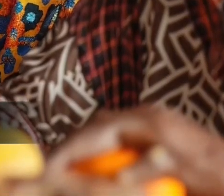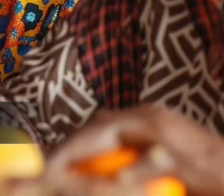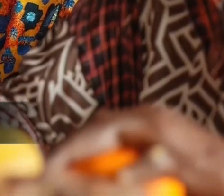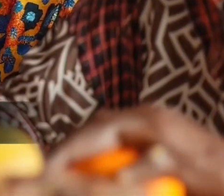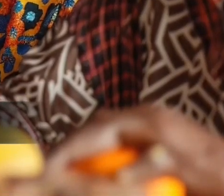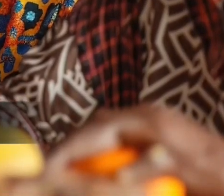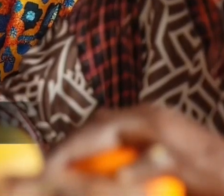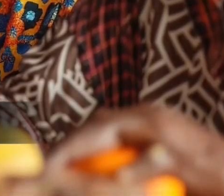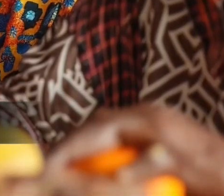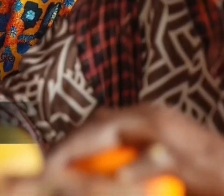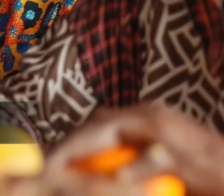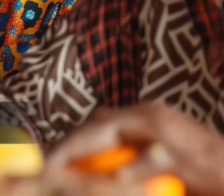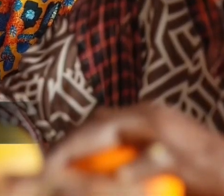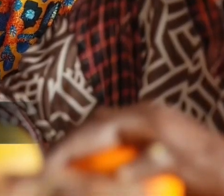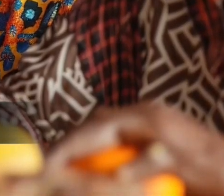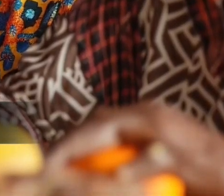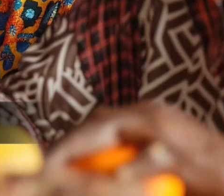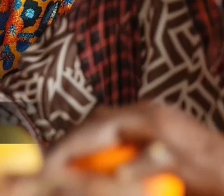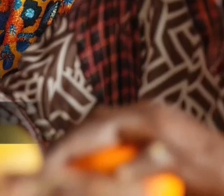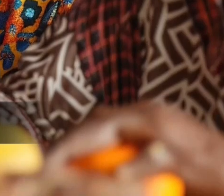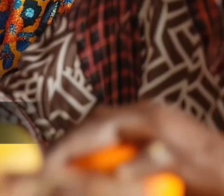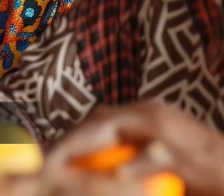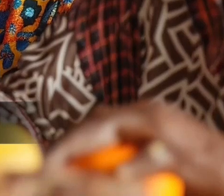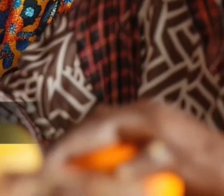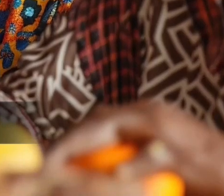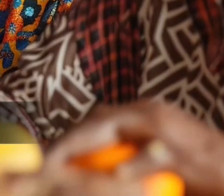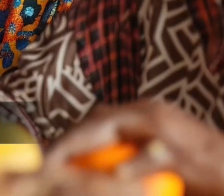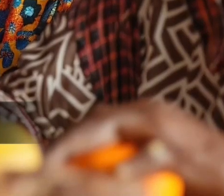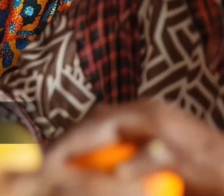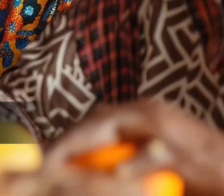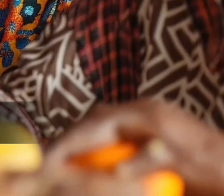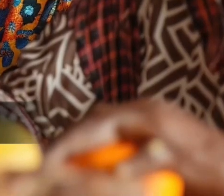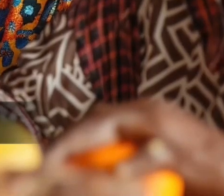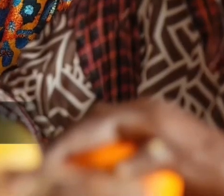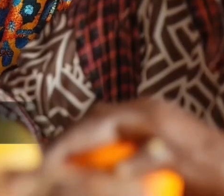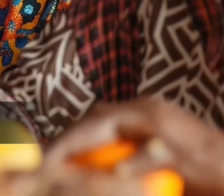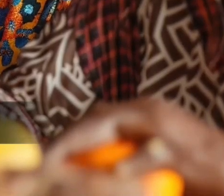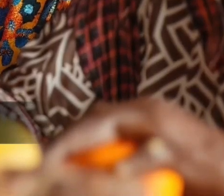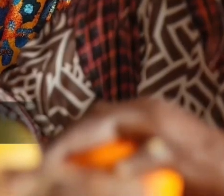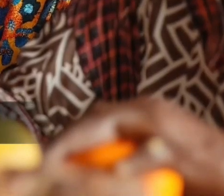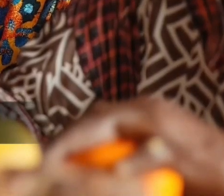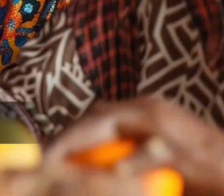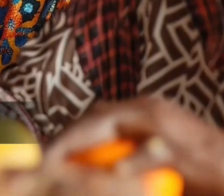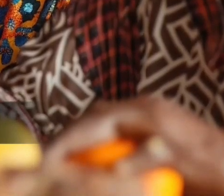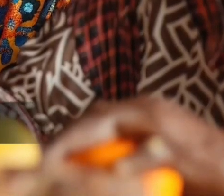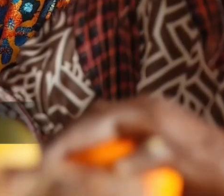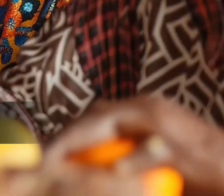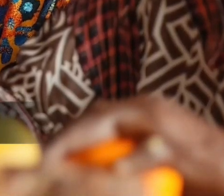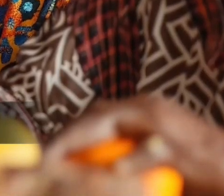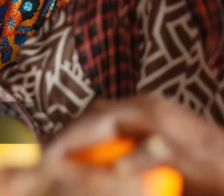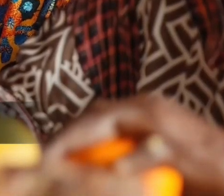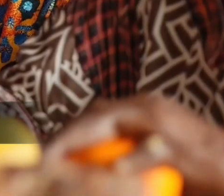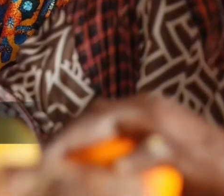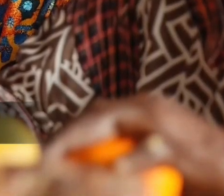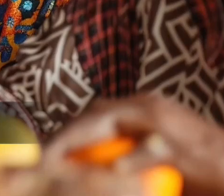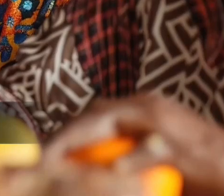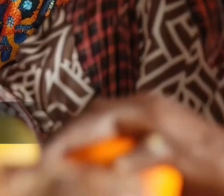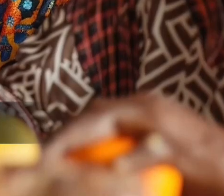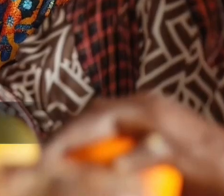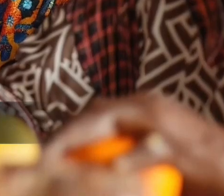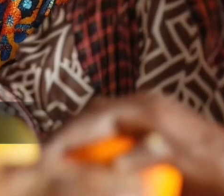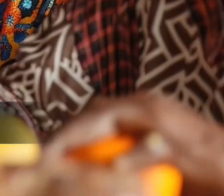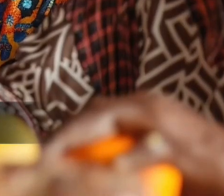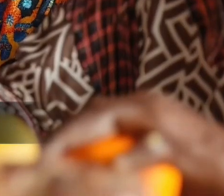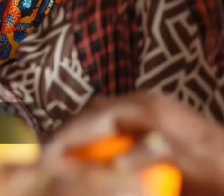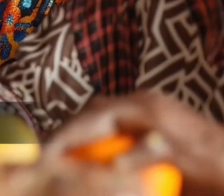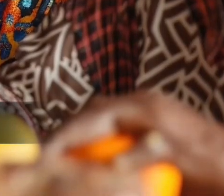estaba pintada de color azul. A menudo, cada sábado íbamos a casa de mis abuelos y